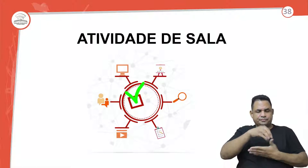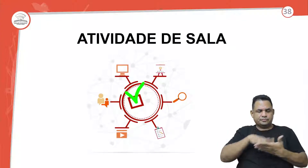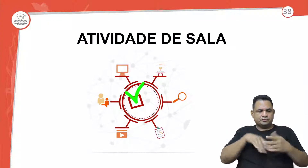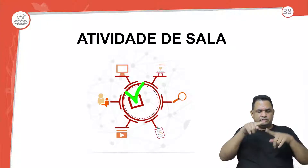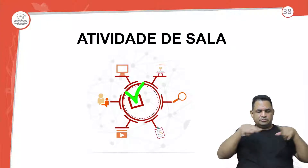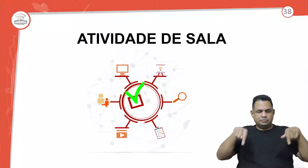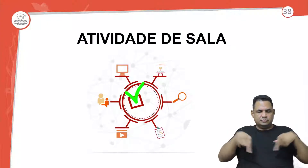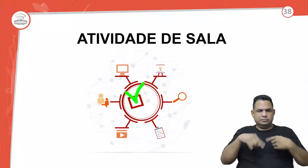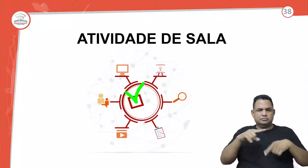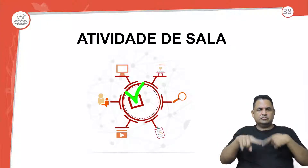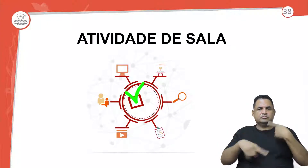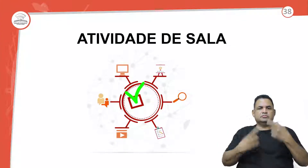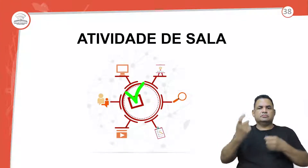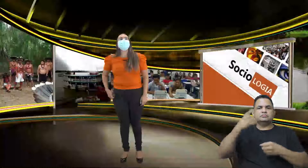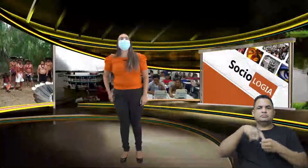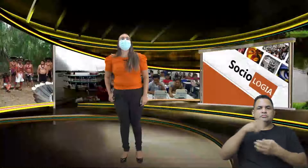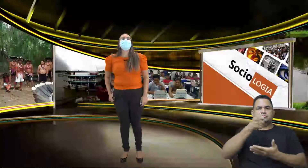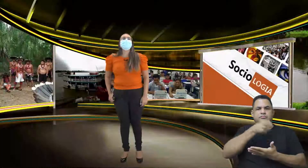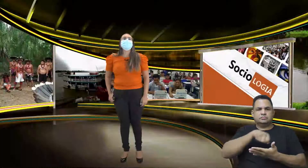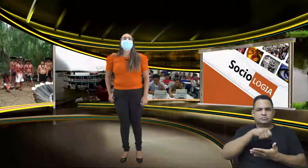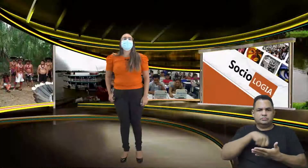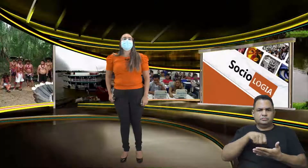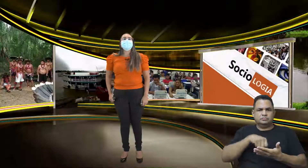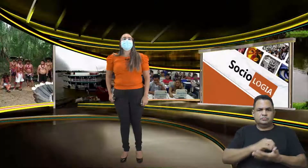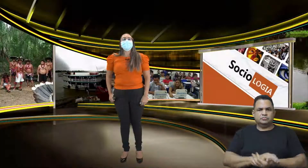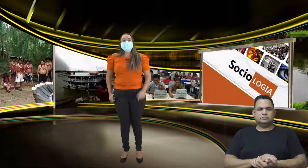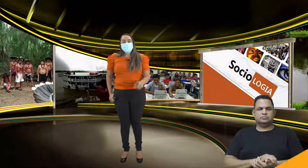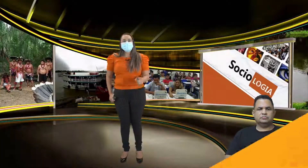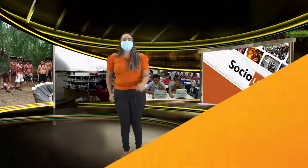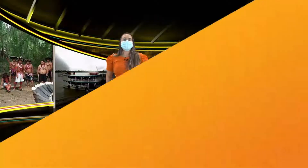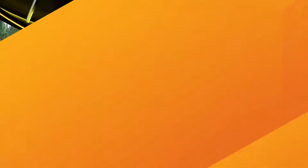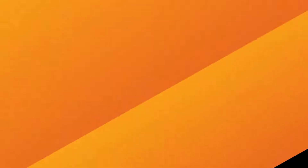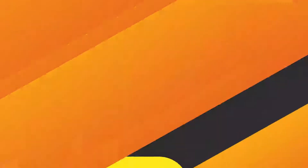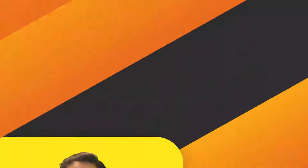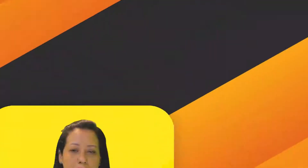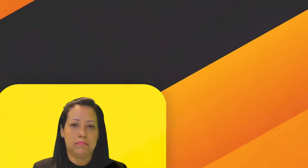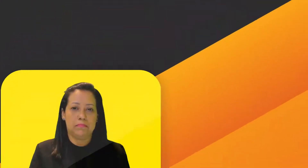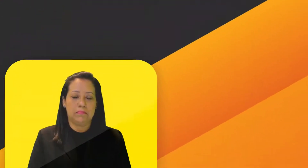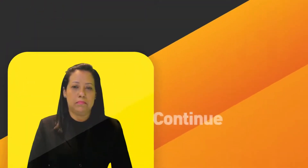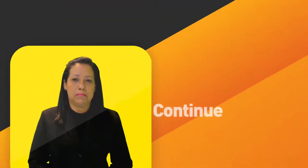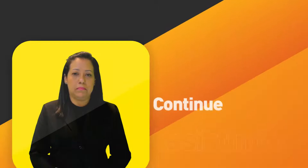de sala e já já a gente volta para a nossa correção. Vamos lá.